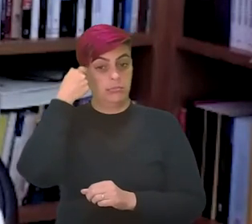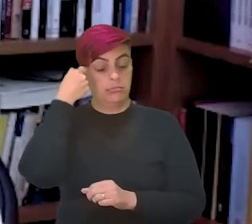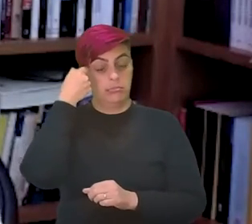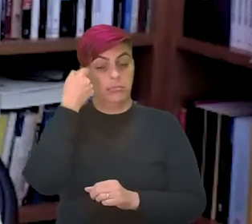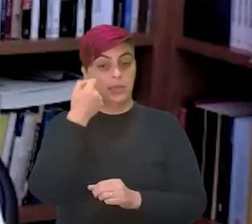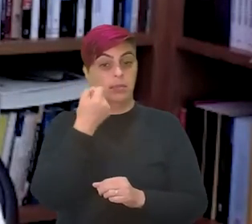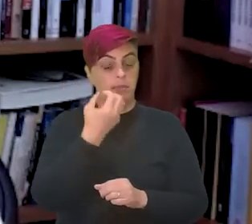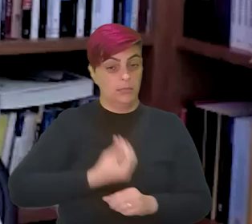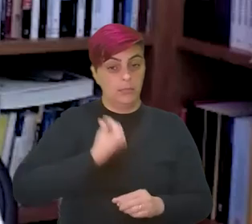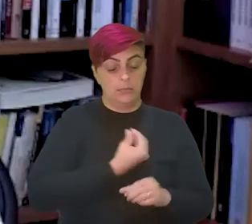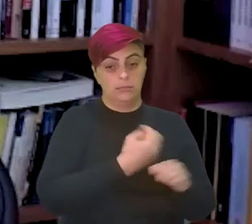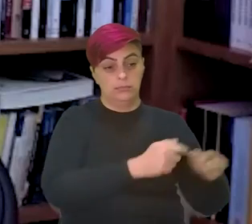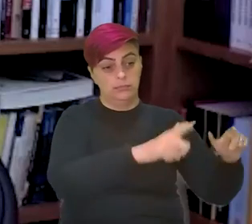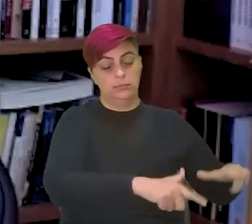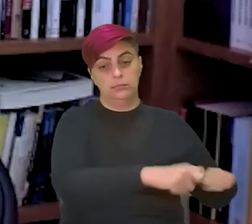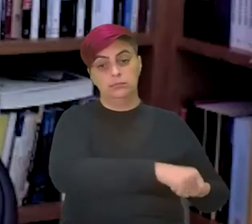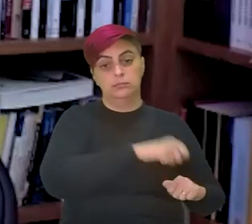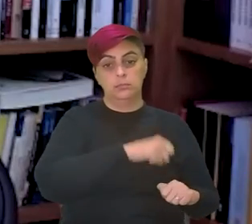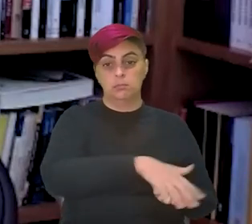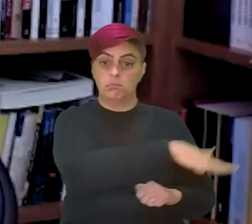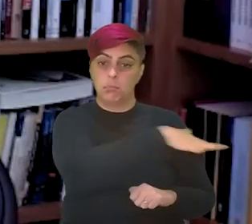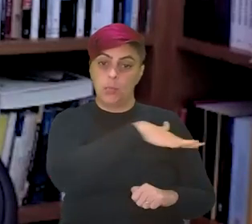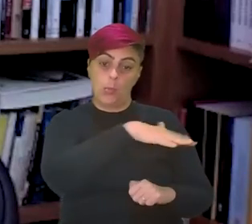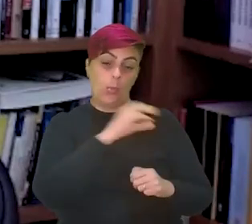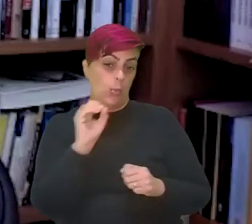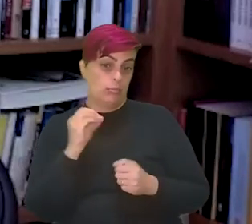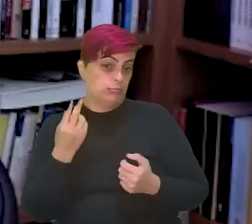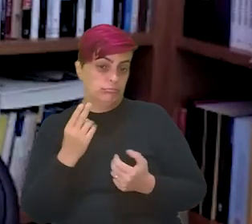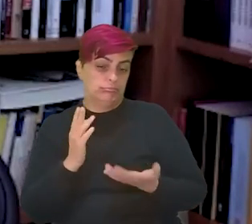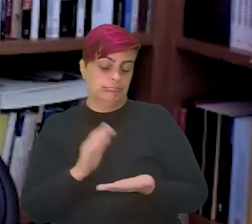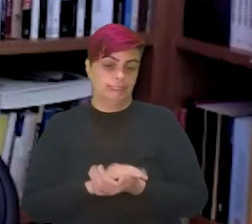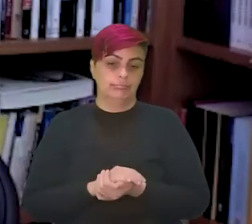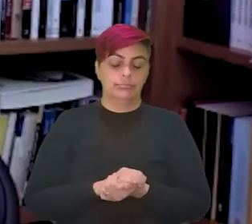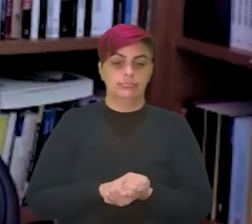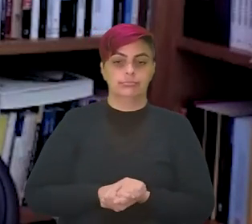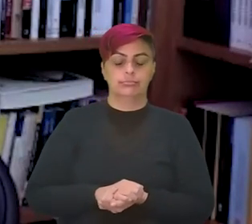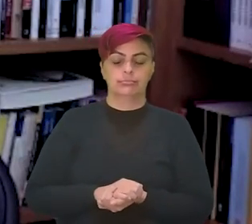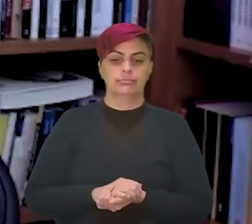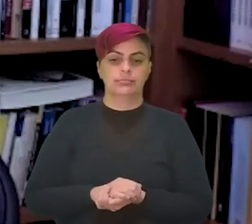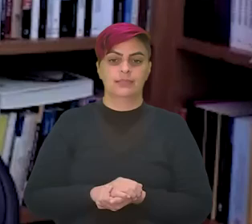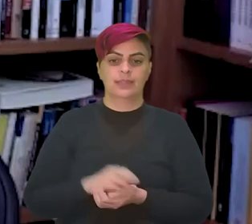negras, né? Nativas negras, ou, enfim,